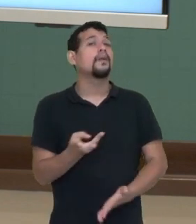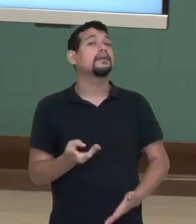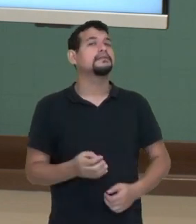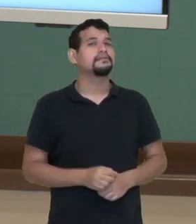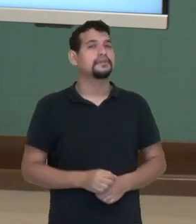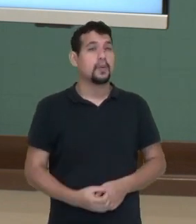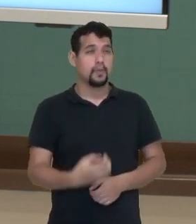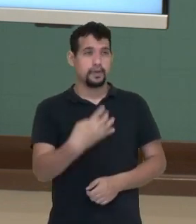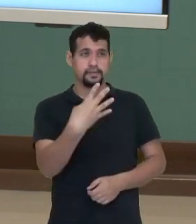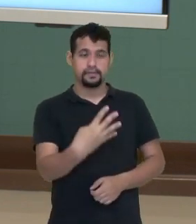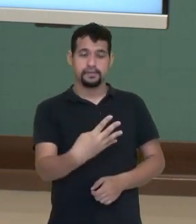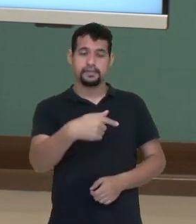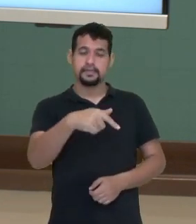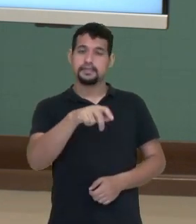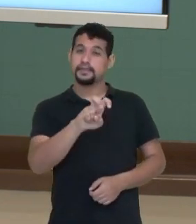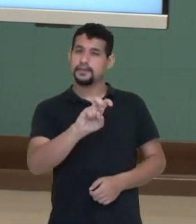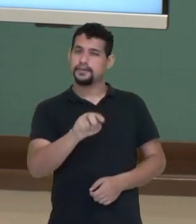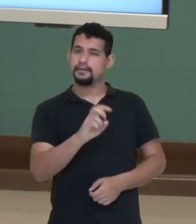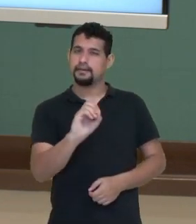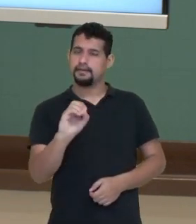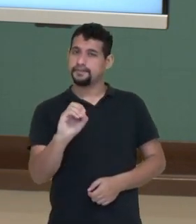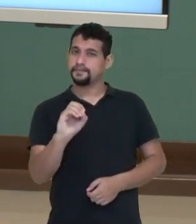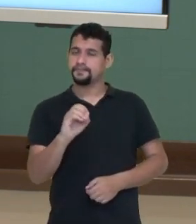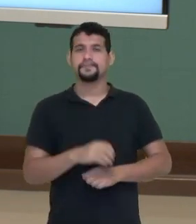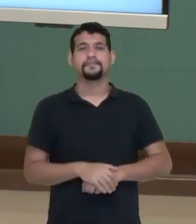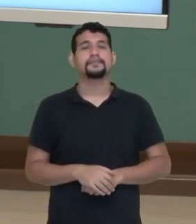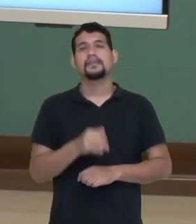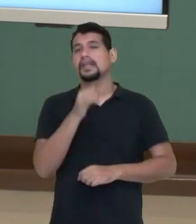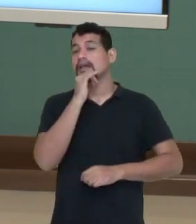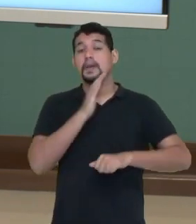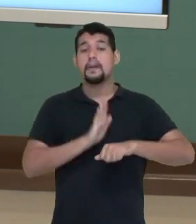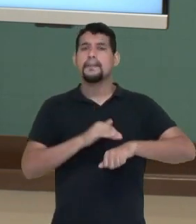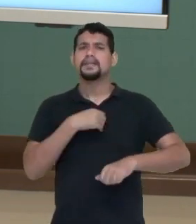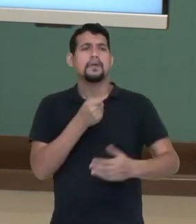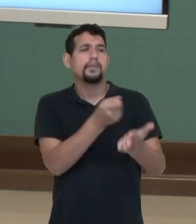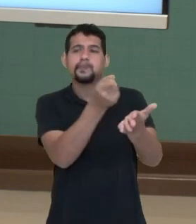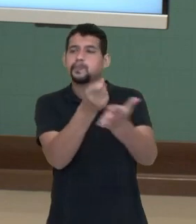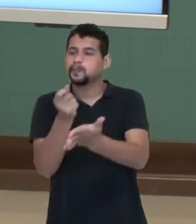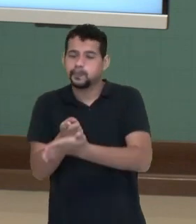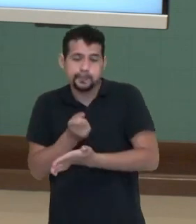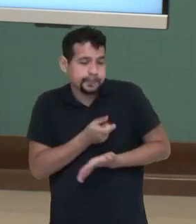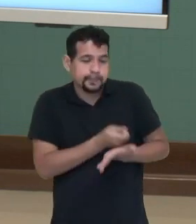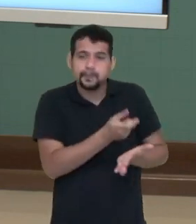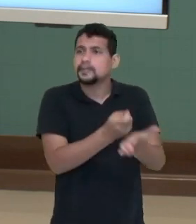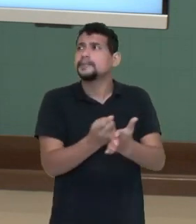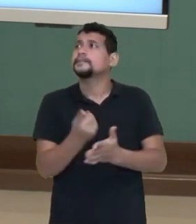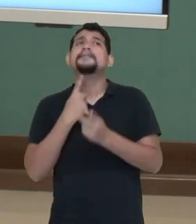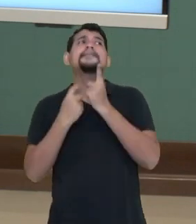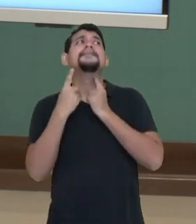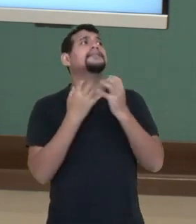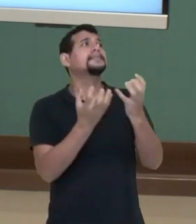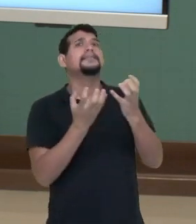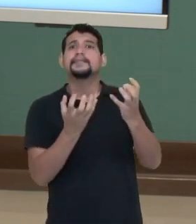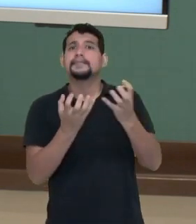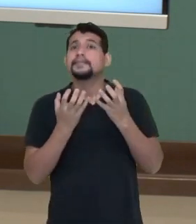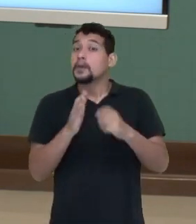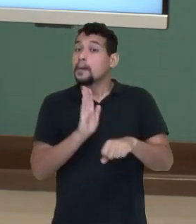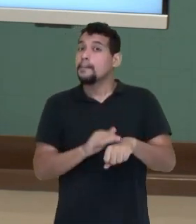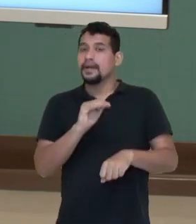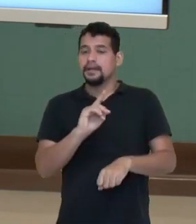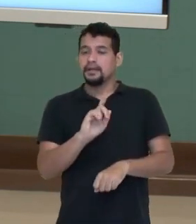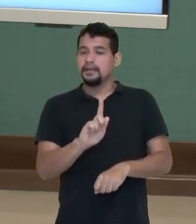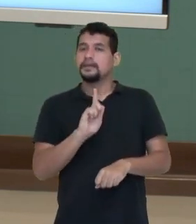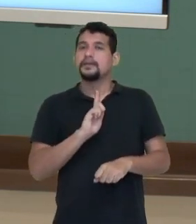R$ 475. Então quanto mais eu compro, mais eu desejar, mais quilogramas